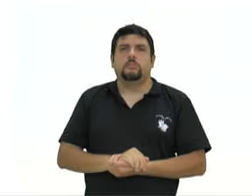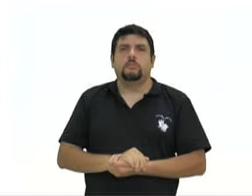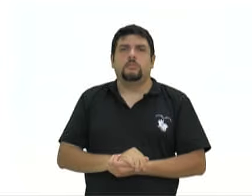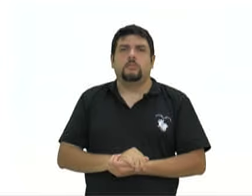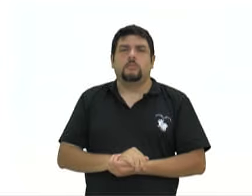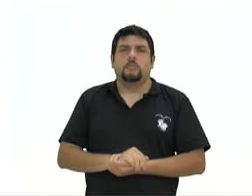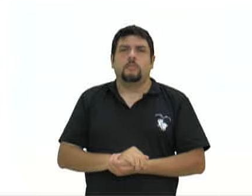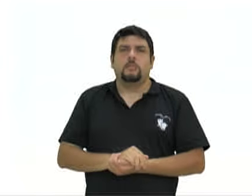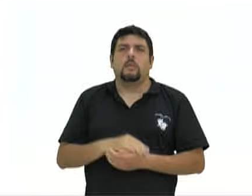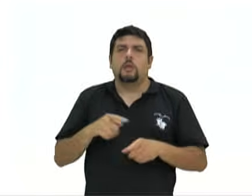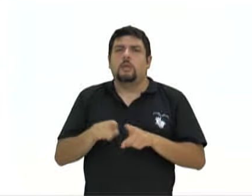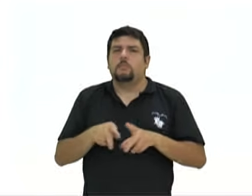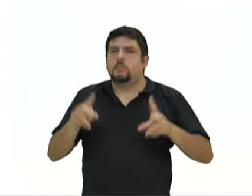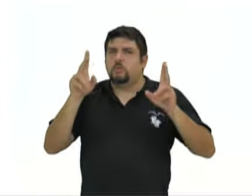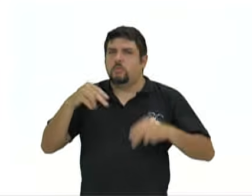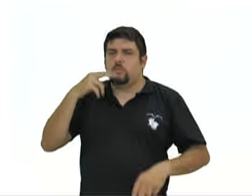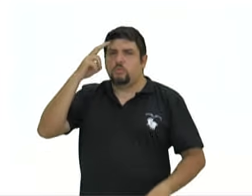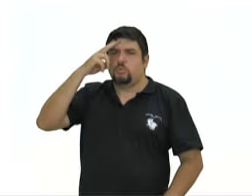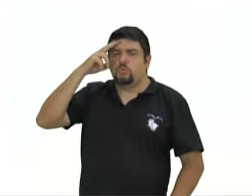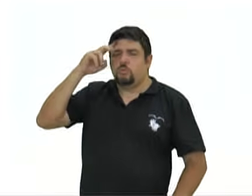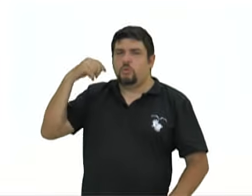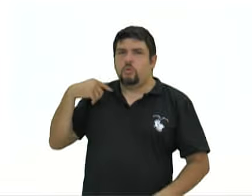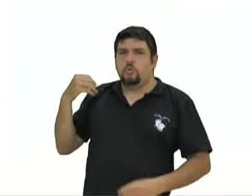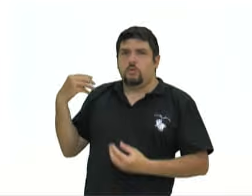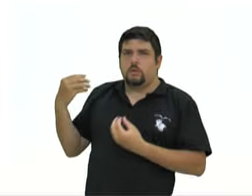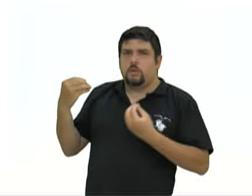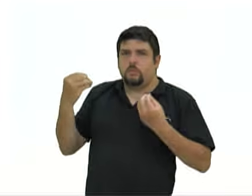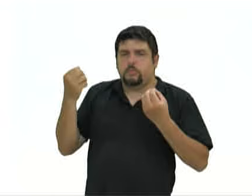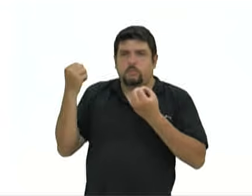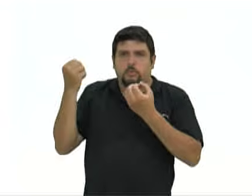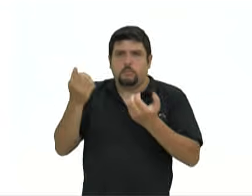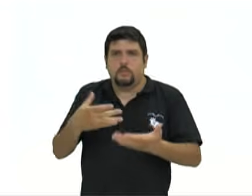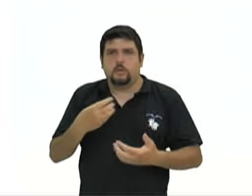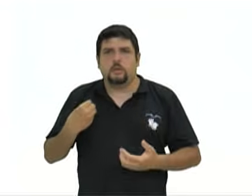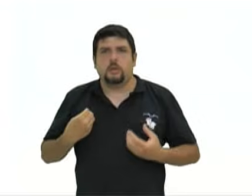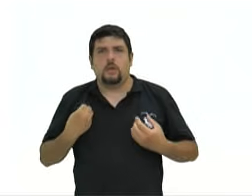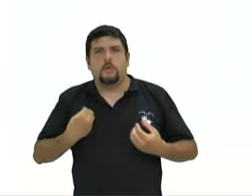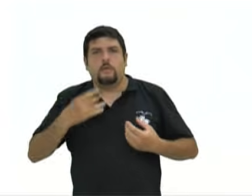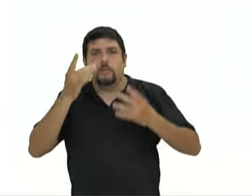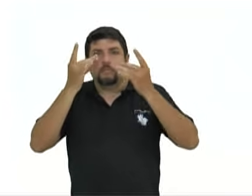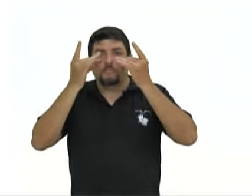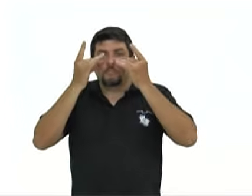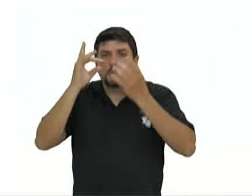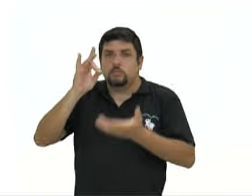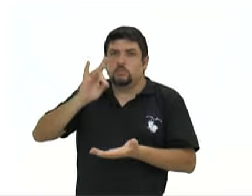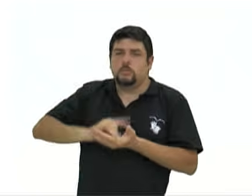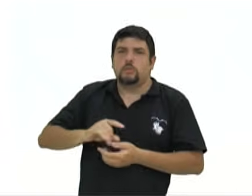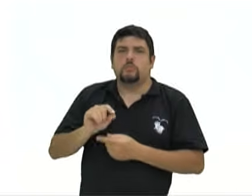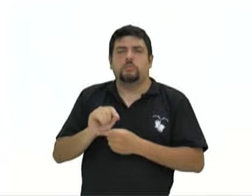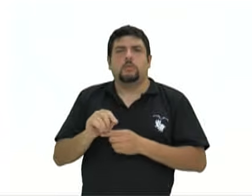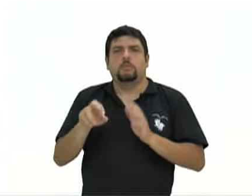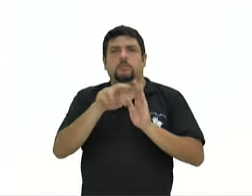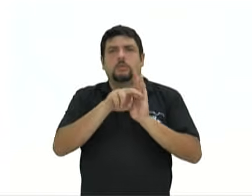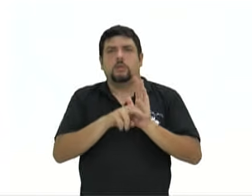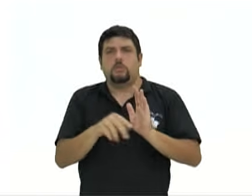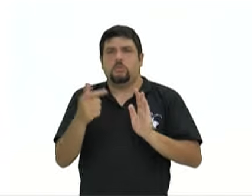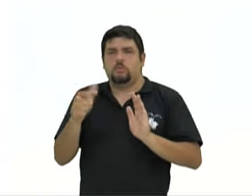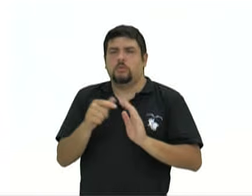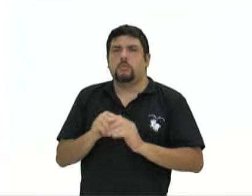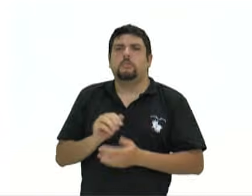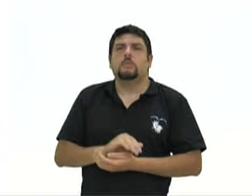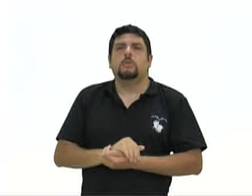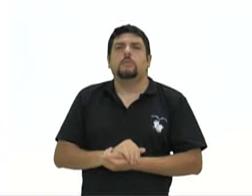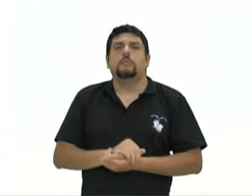Como no sonho que desejamos trazer à vida, os filmes não têm limites nem regras. Estavam enraizados na vanguarda francesa, como